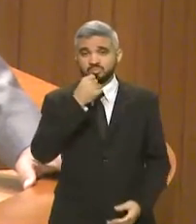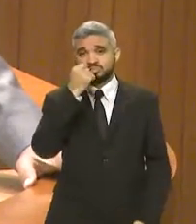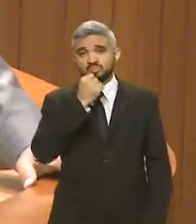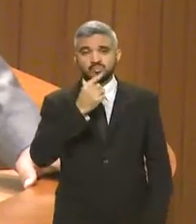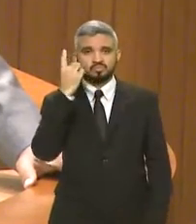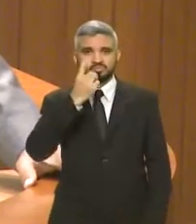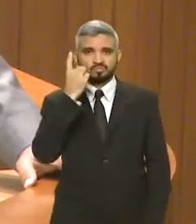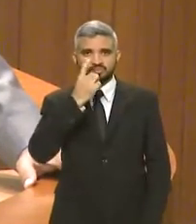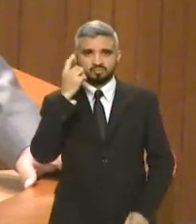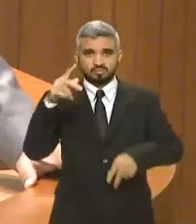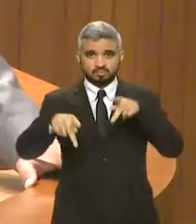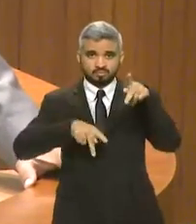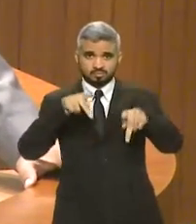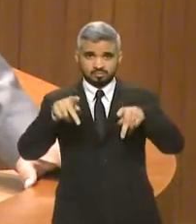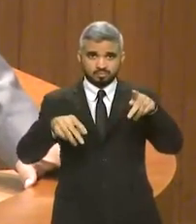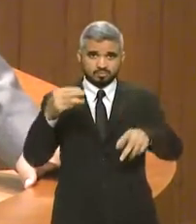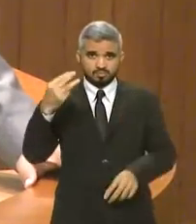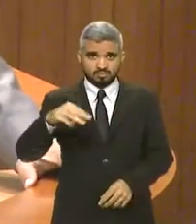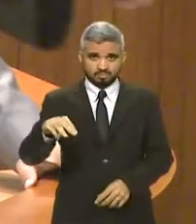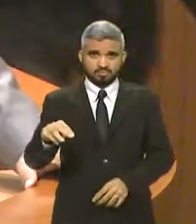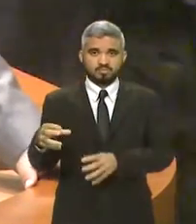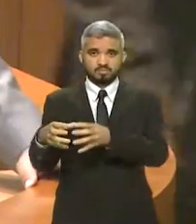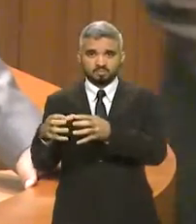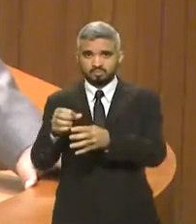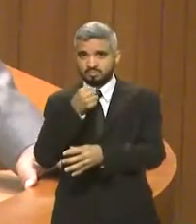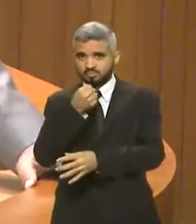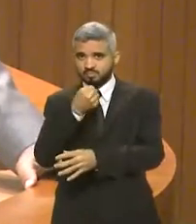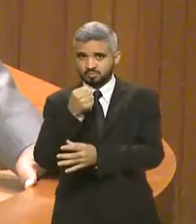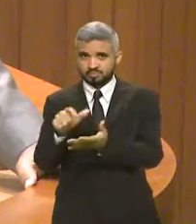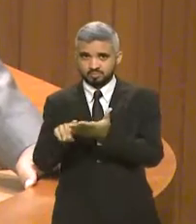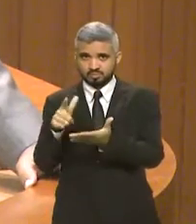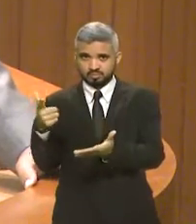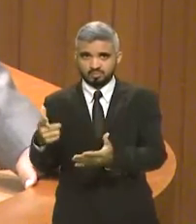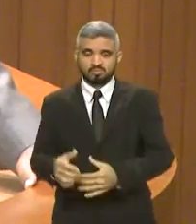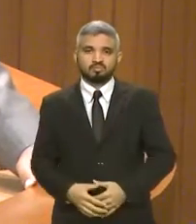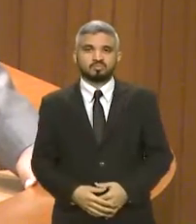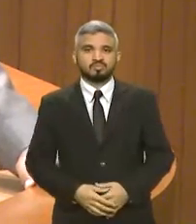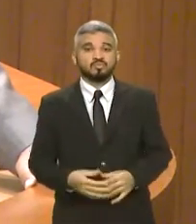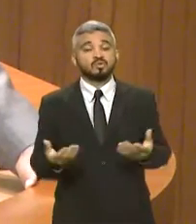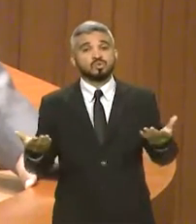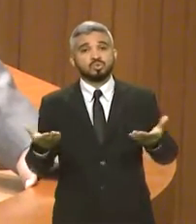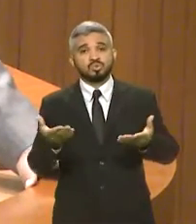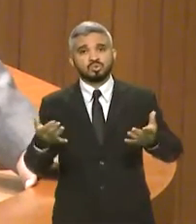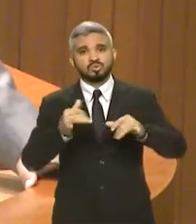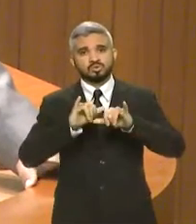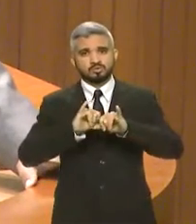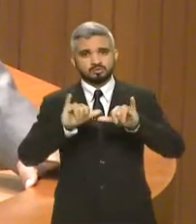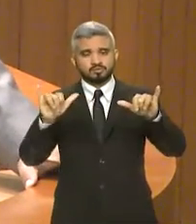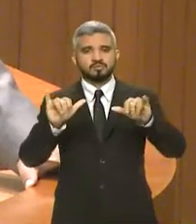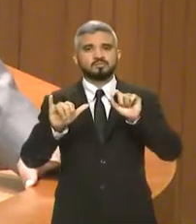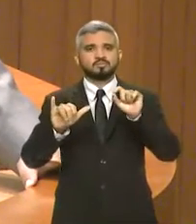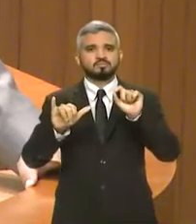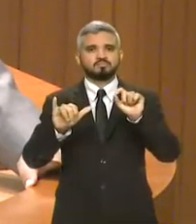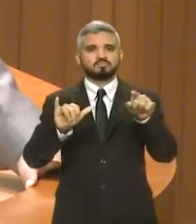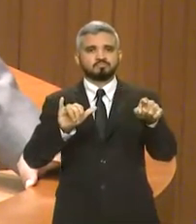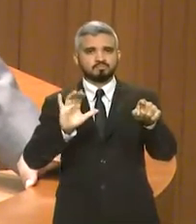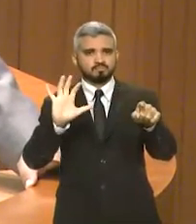hoje falar de uma ação muito importante que o governo do estado está ampliando em